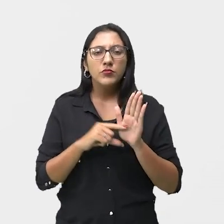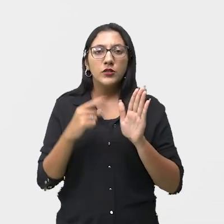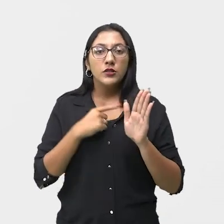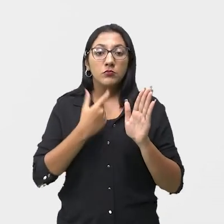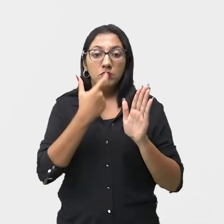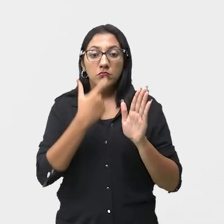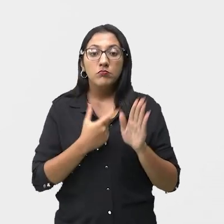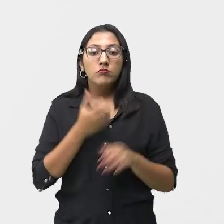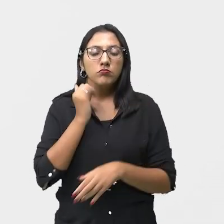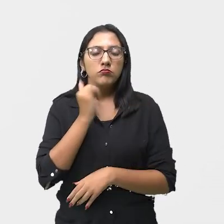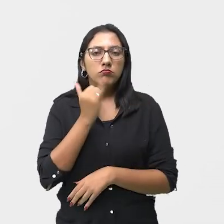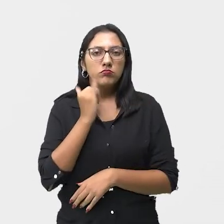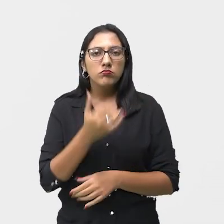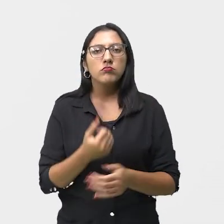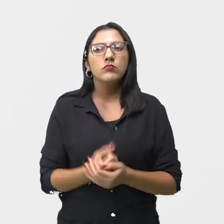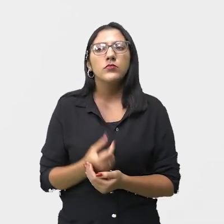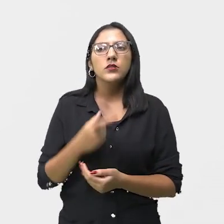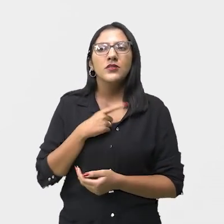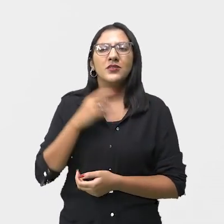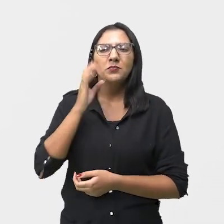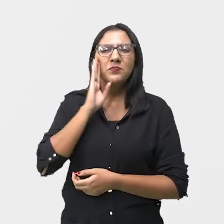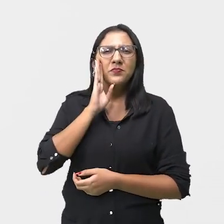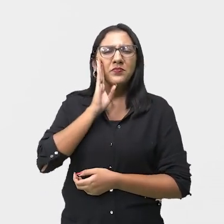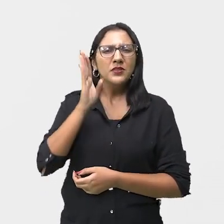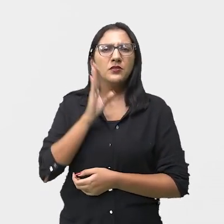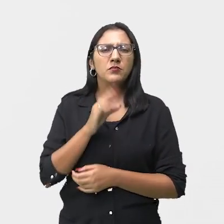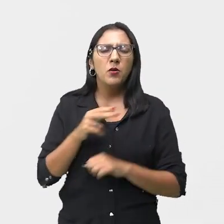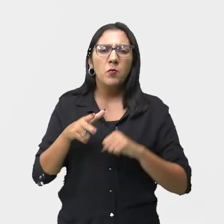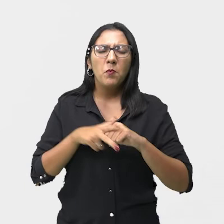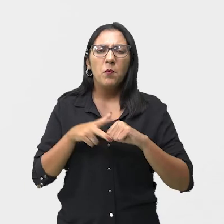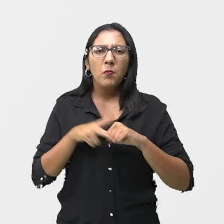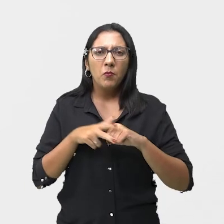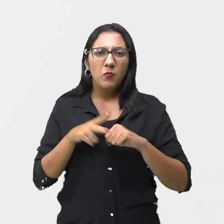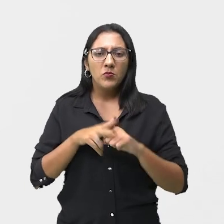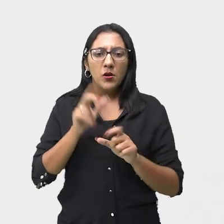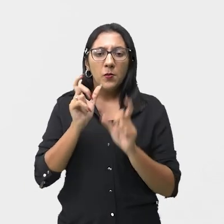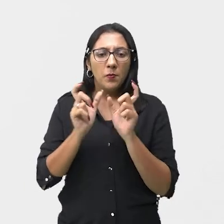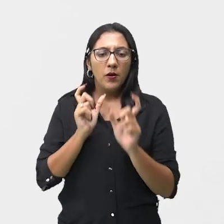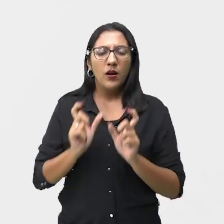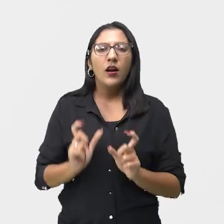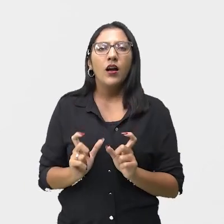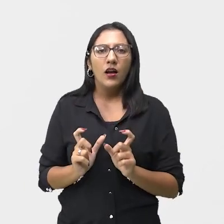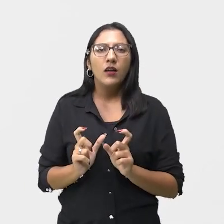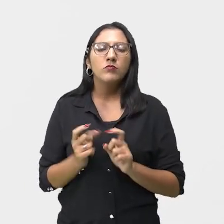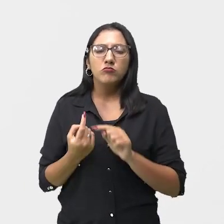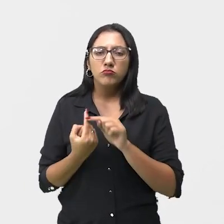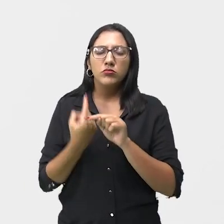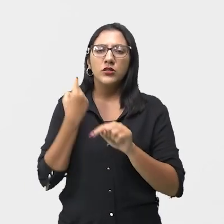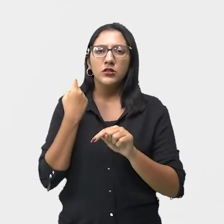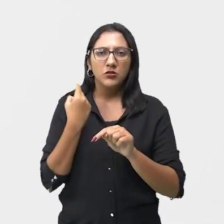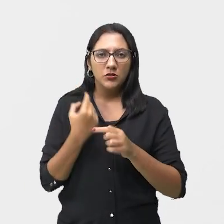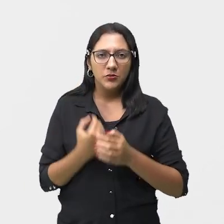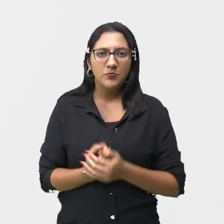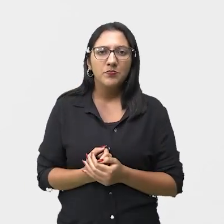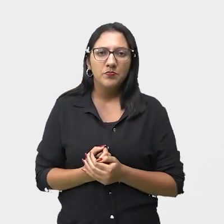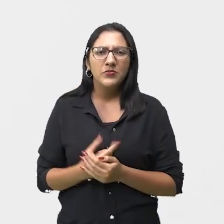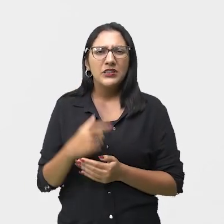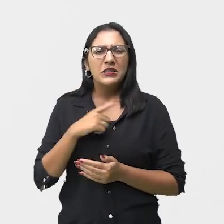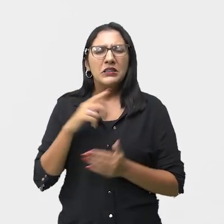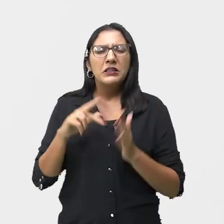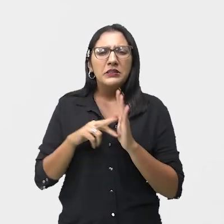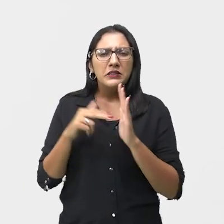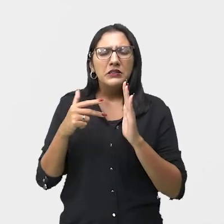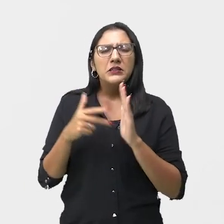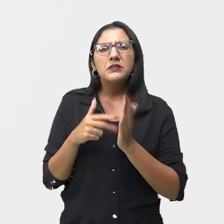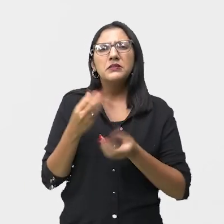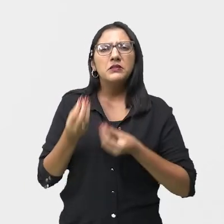narrador, existiu uma predominância de verbos no tempo do pretérito. E isso indica